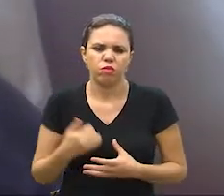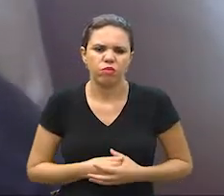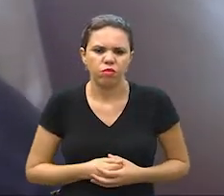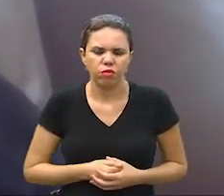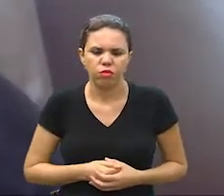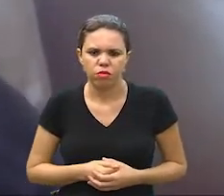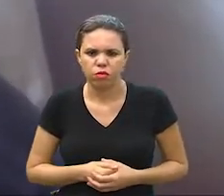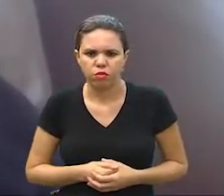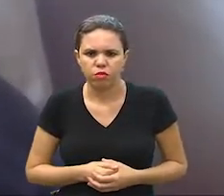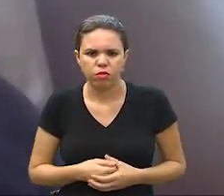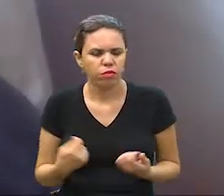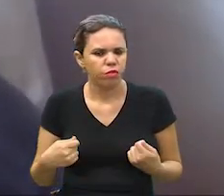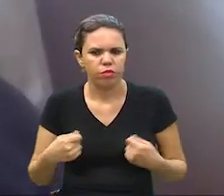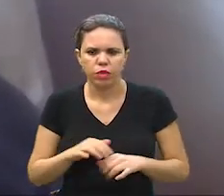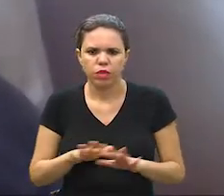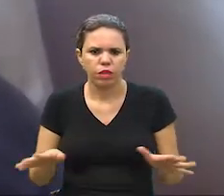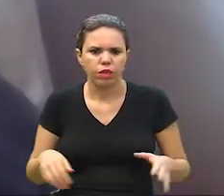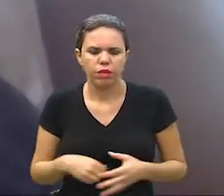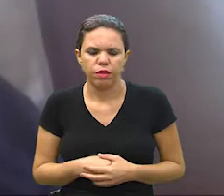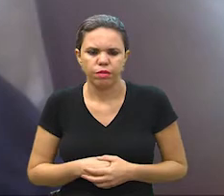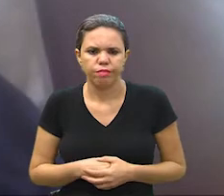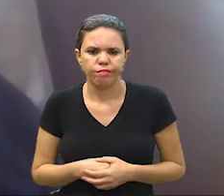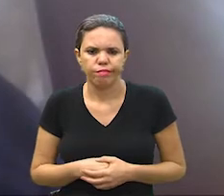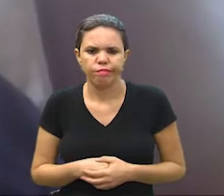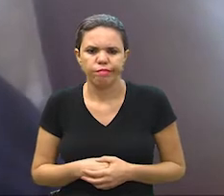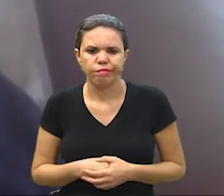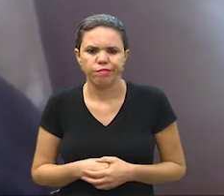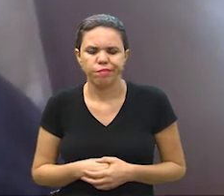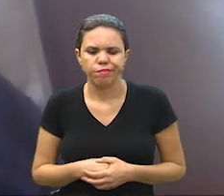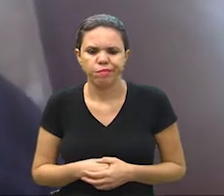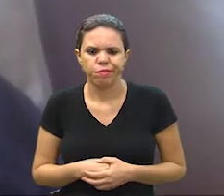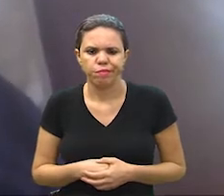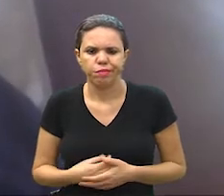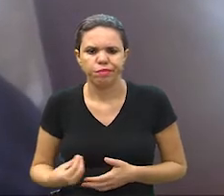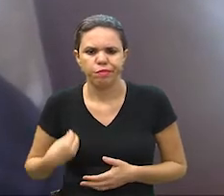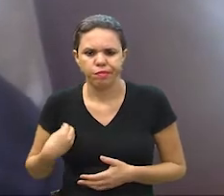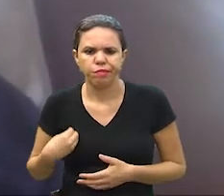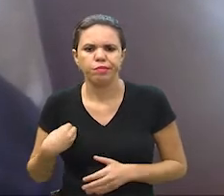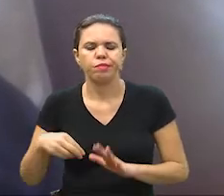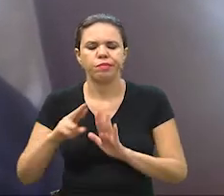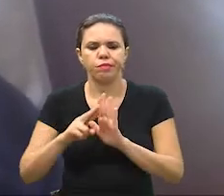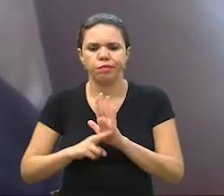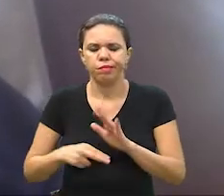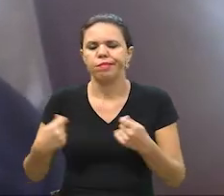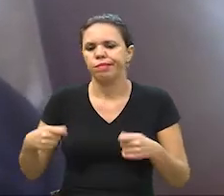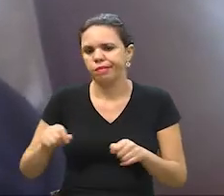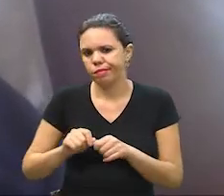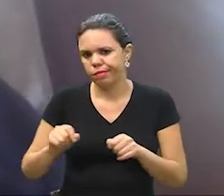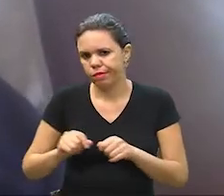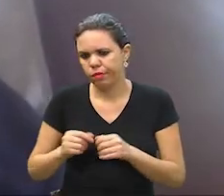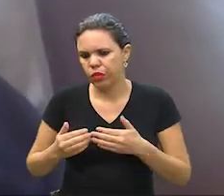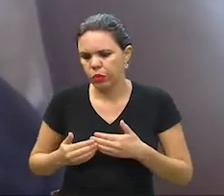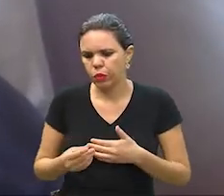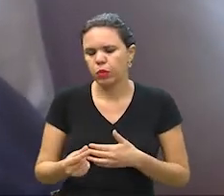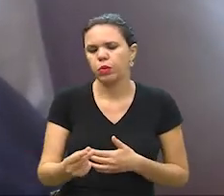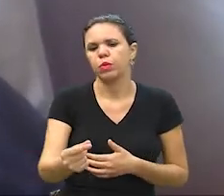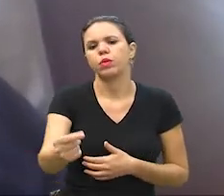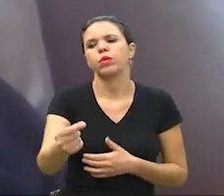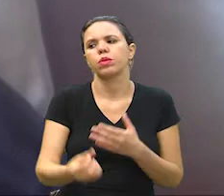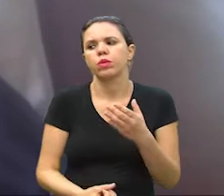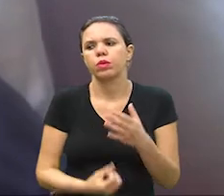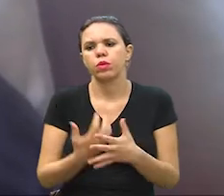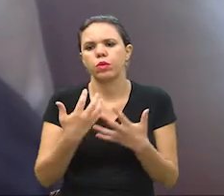perdendo, desnecessariamente, né? Então, existem medidas que têm que ser tomadas ao longo, que deveriam estar